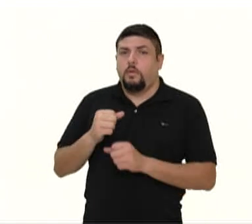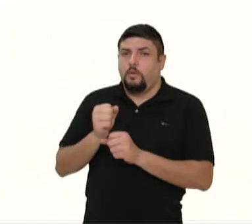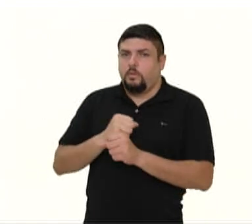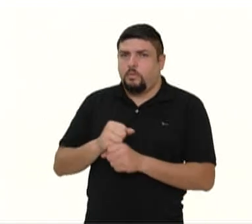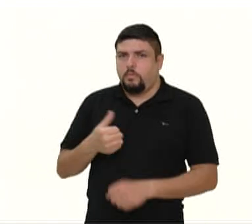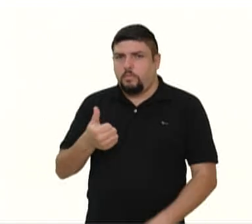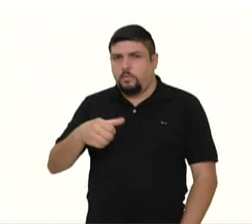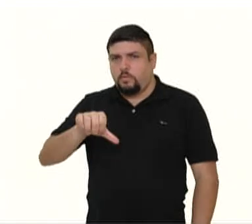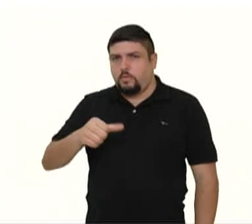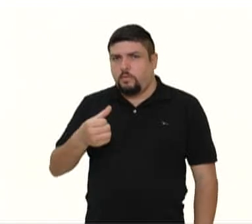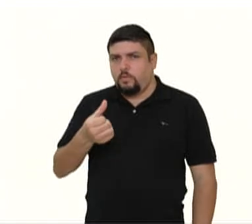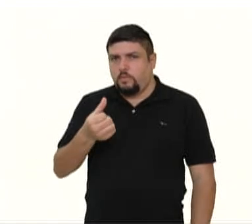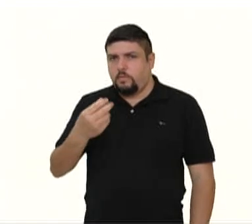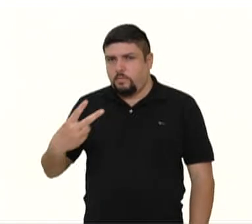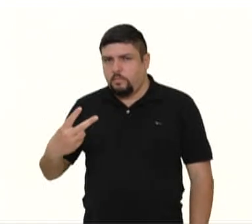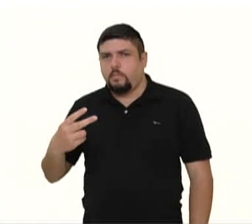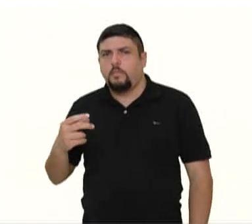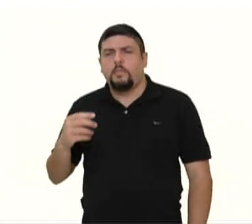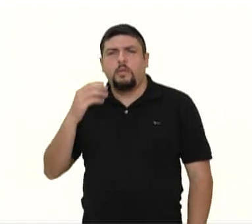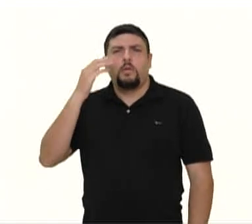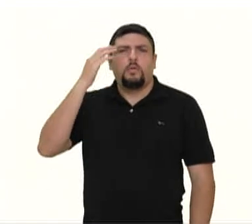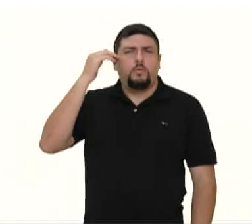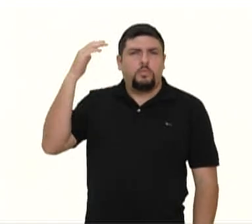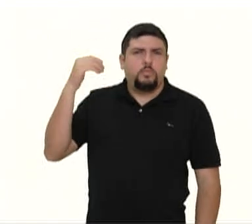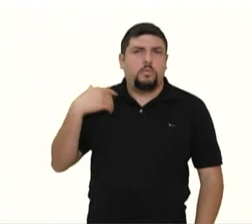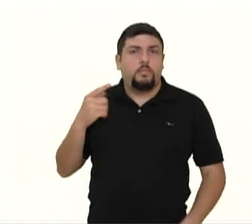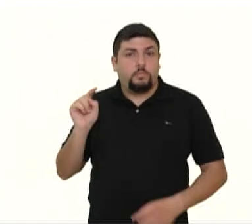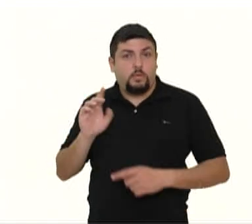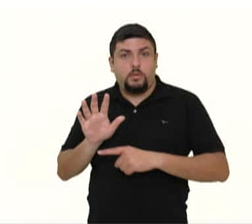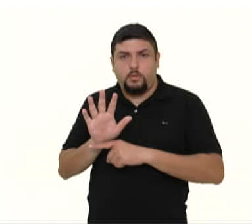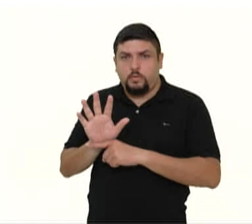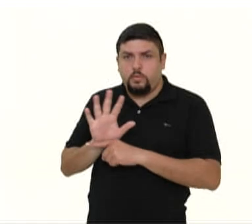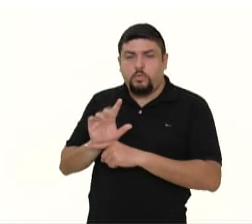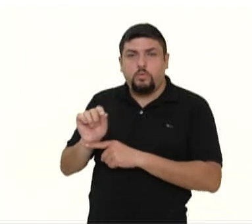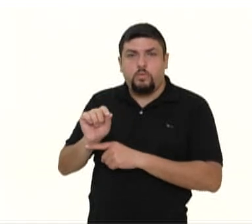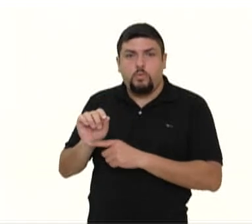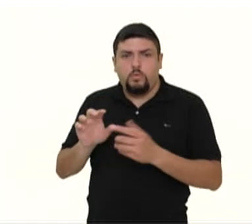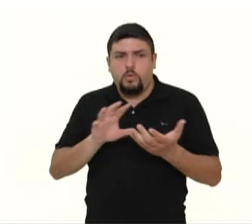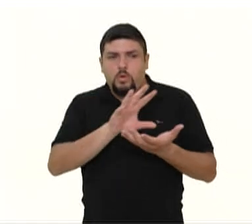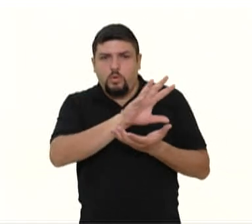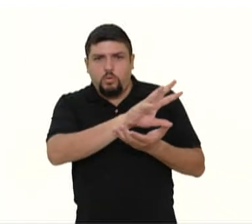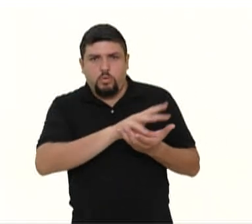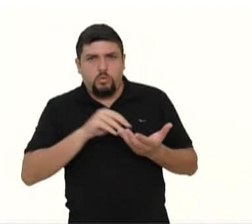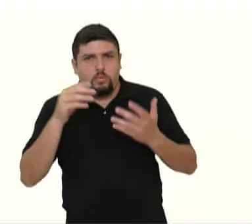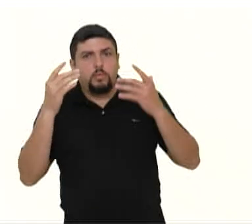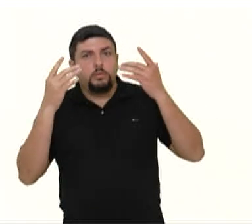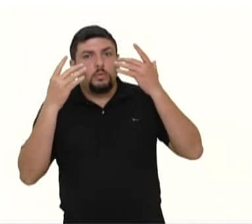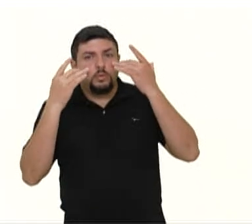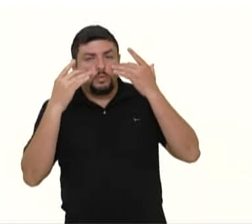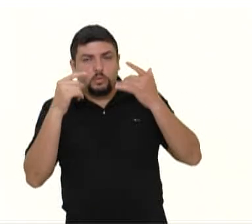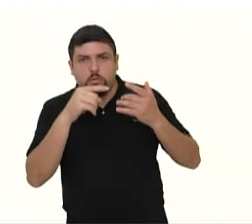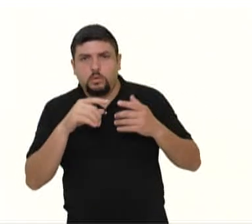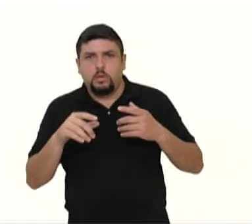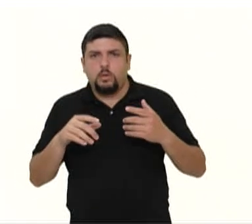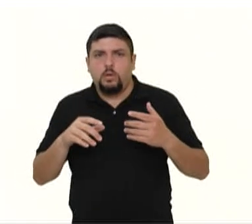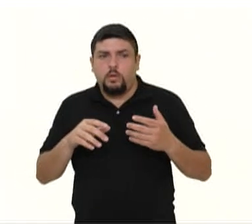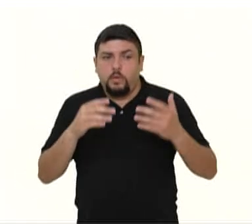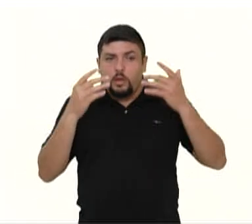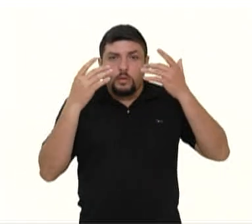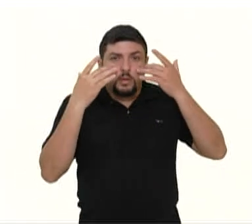1962, uma versão famosa, né, do filme que foi baseado numa peça de mesmo nome do Dias Gomes. A peça